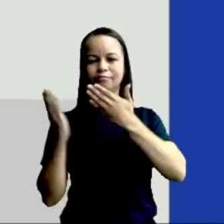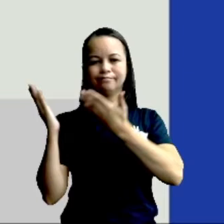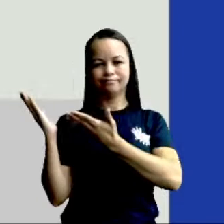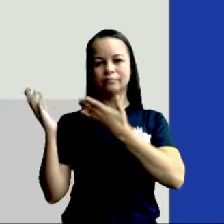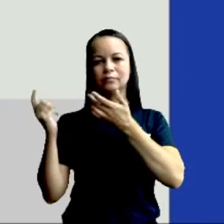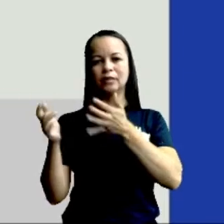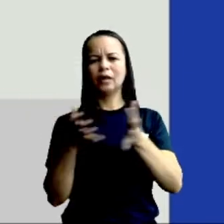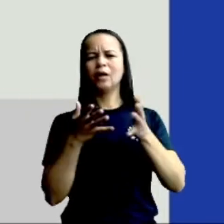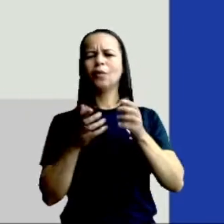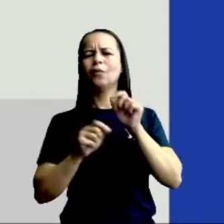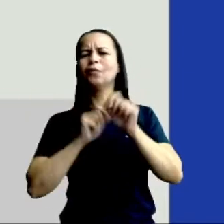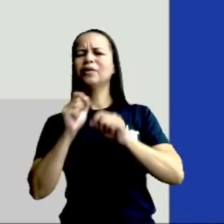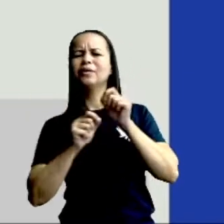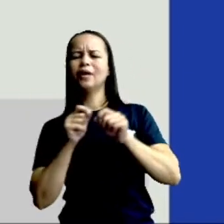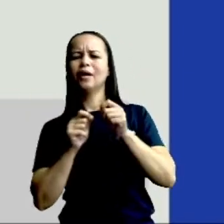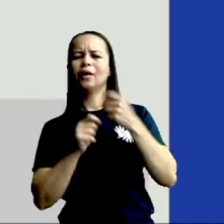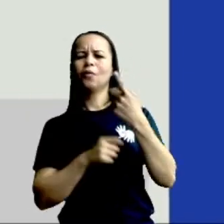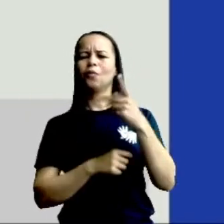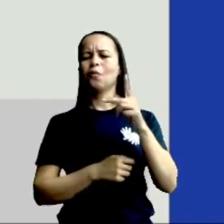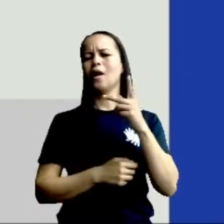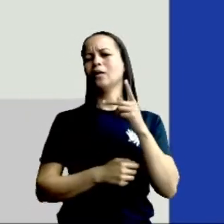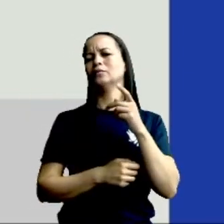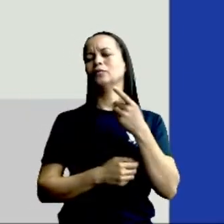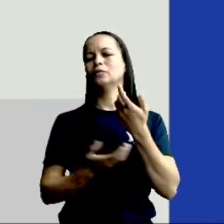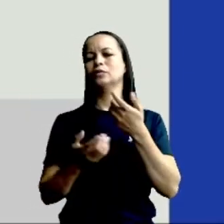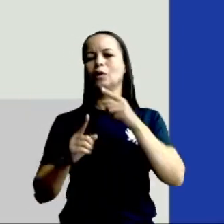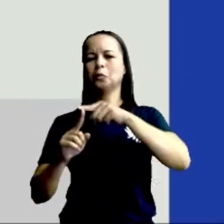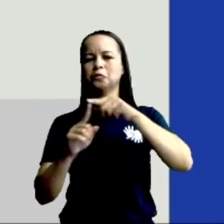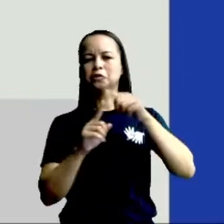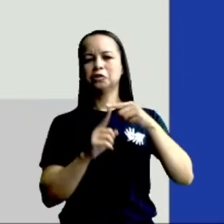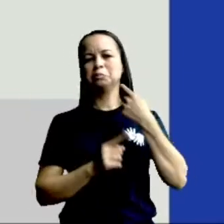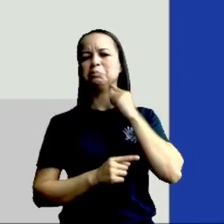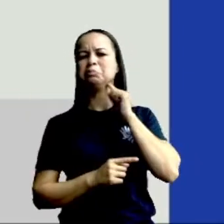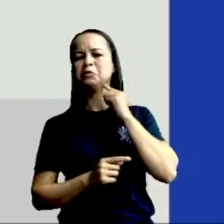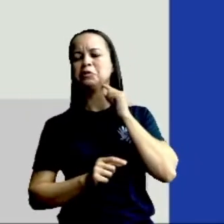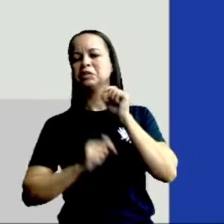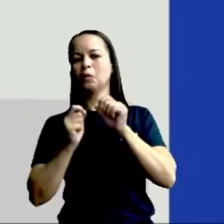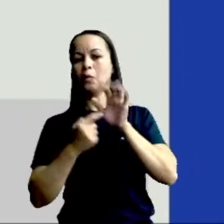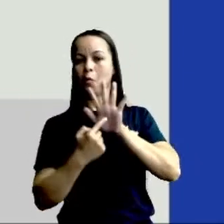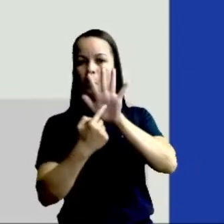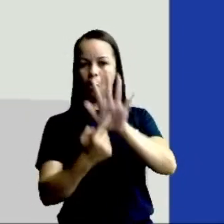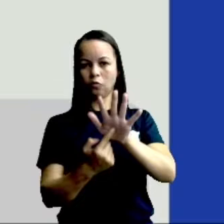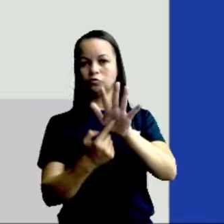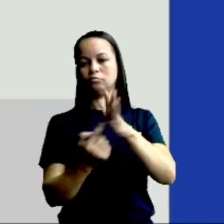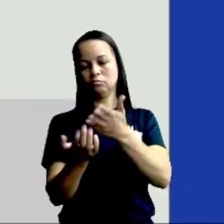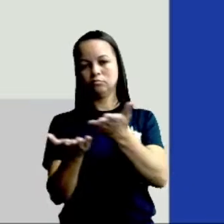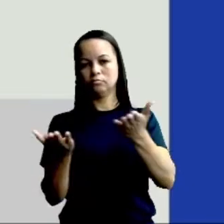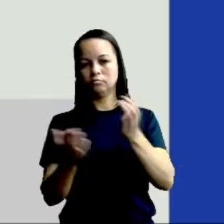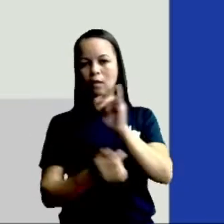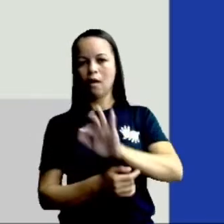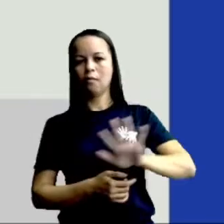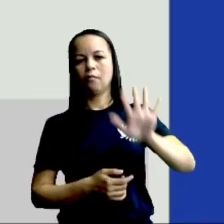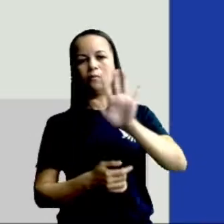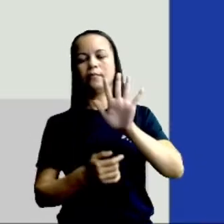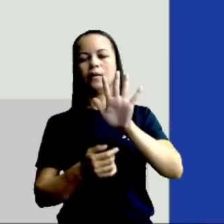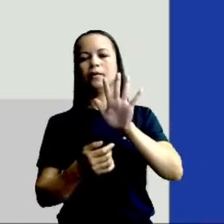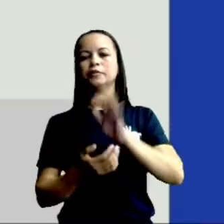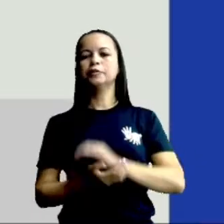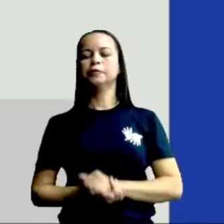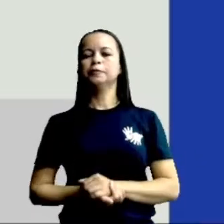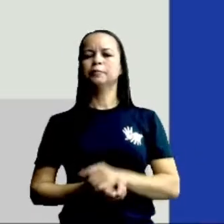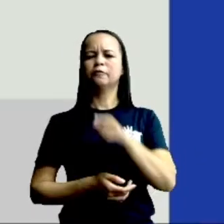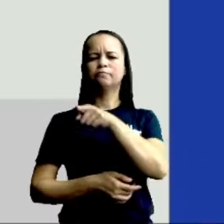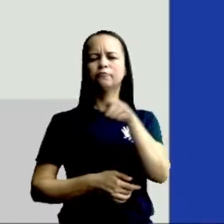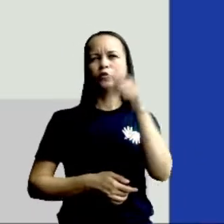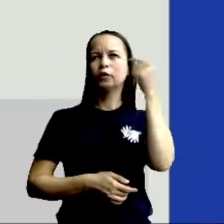seus tipos? E aí? Trouxe algumas imagens aqui para vocês refletirem, tá? E vamos